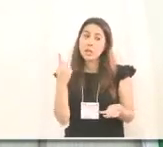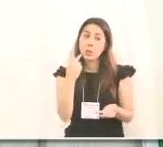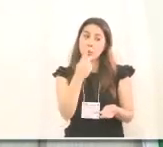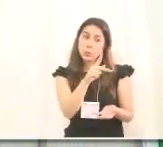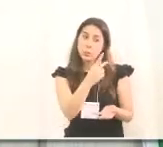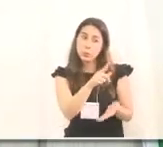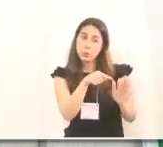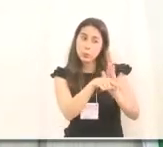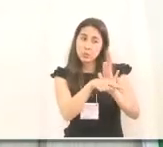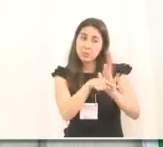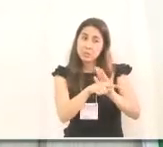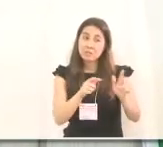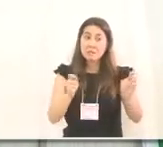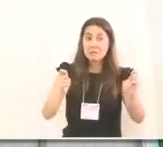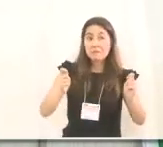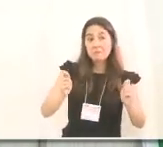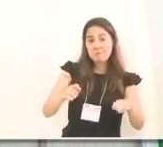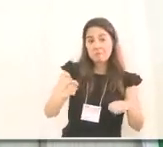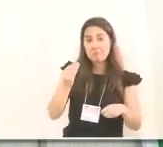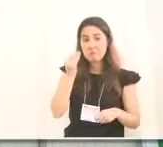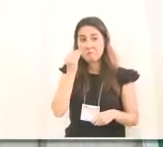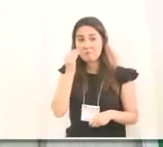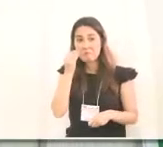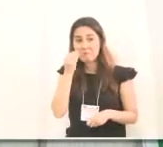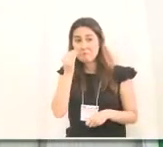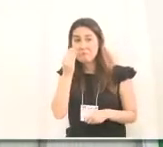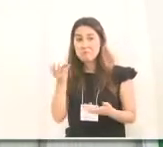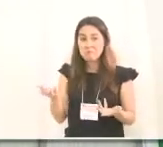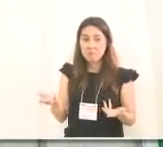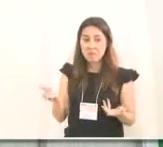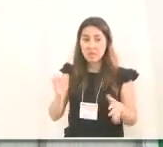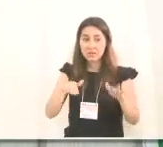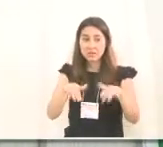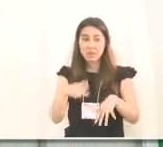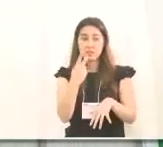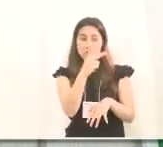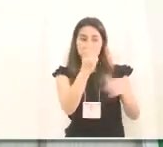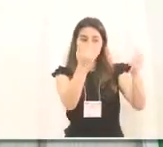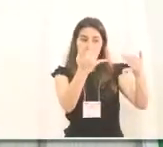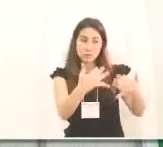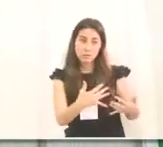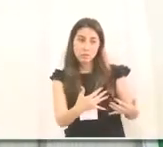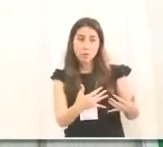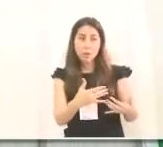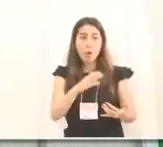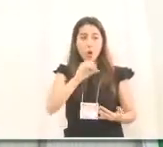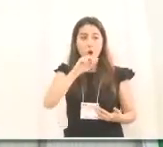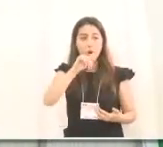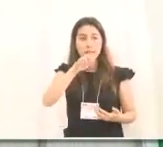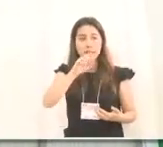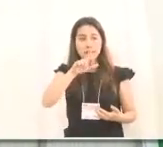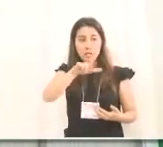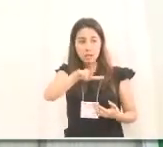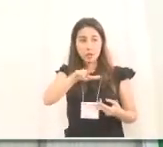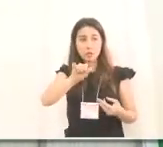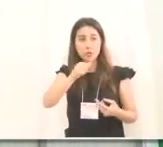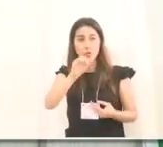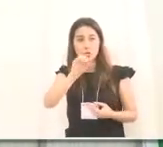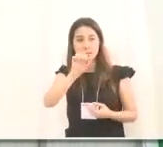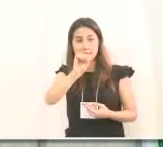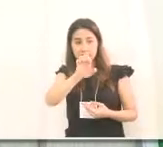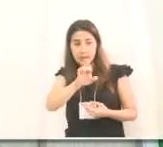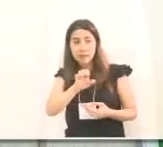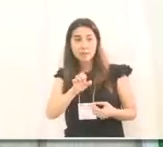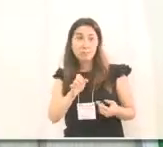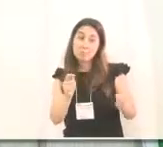confirmar talvez essa relação do coronel joaquim josé com uma tinta prado ge ea fazenda paraíso já